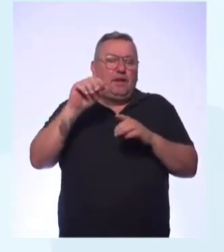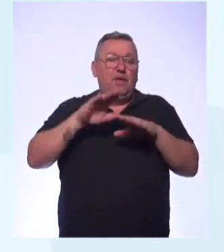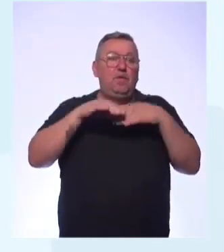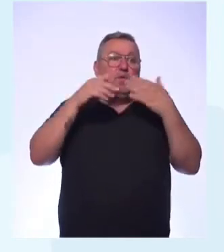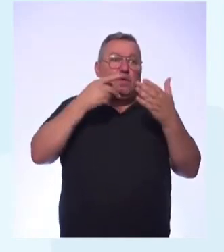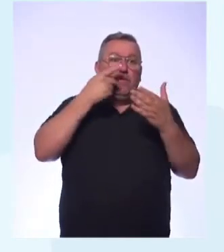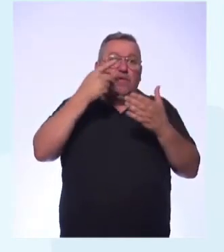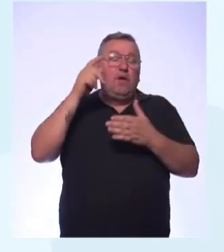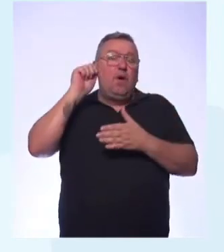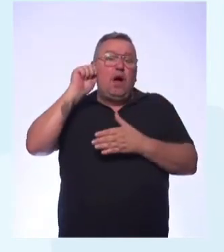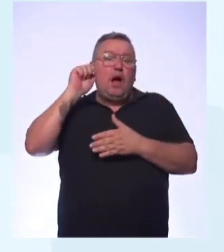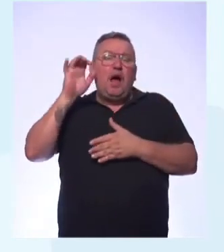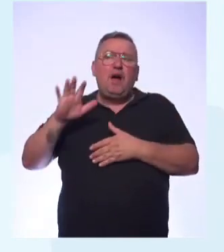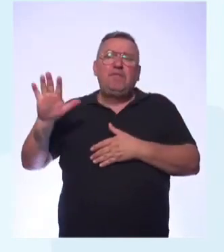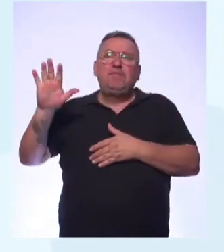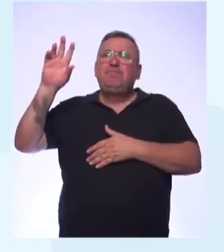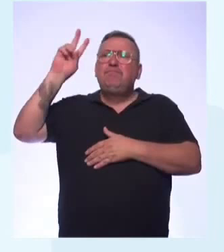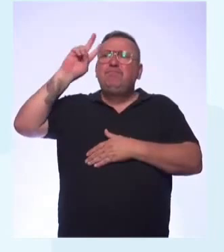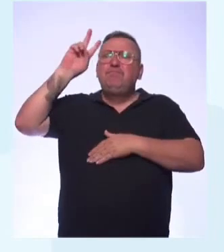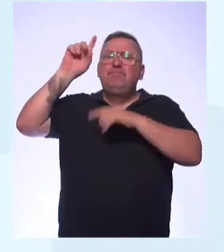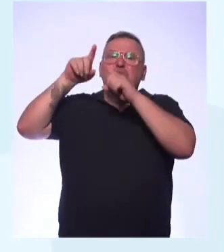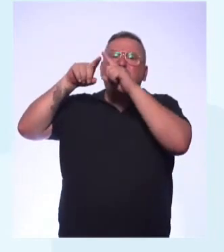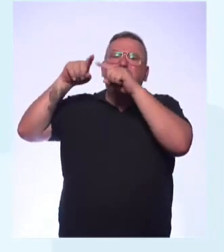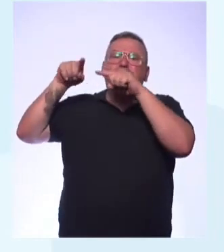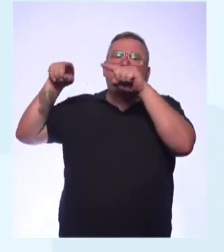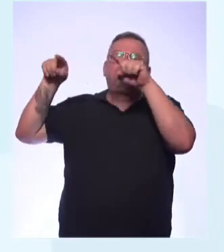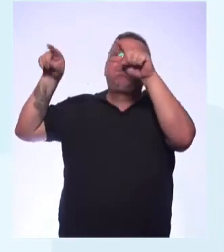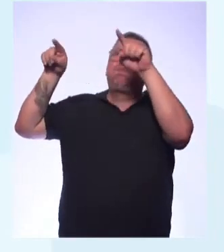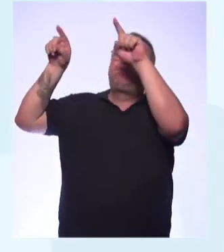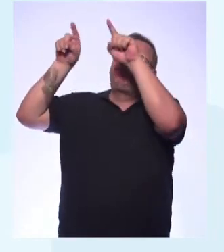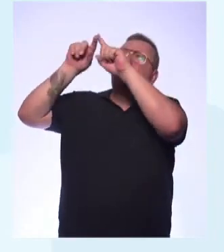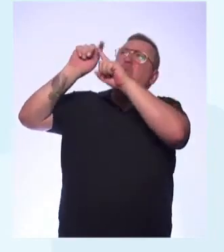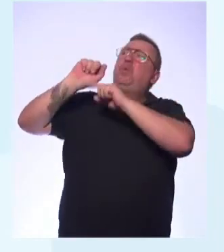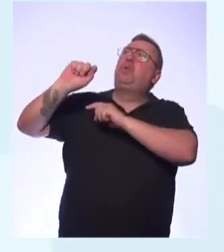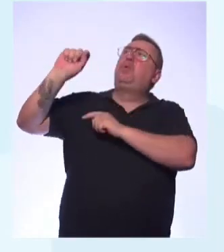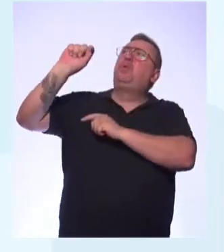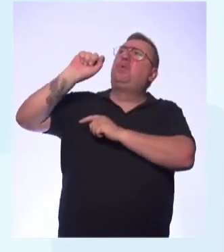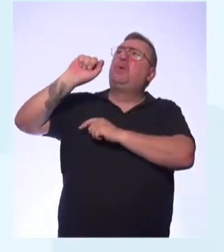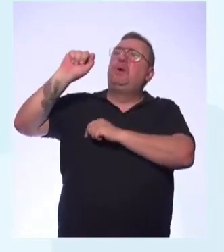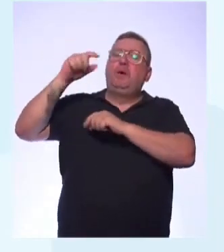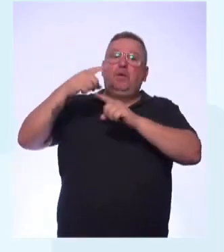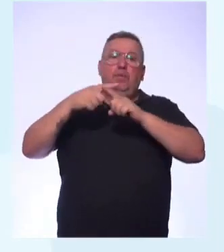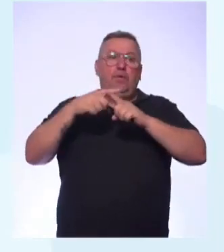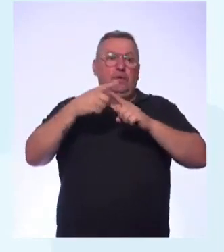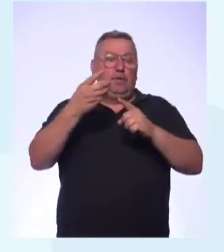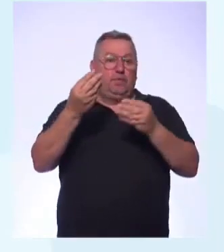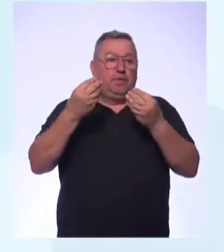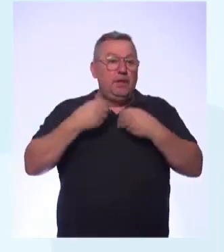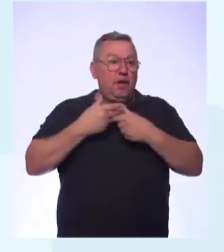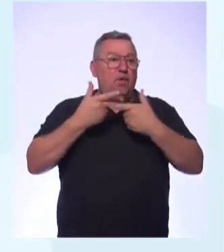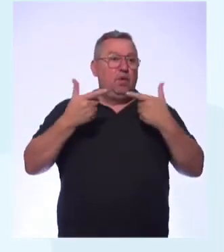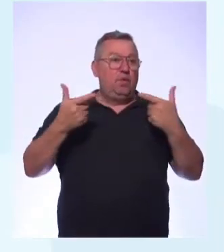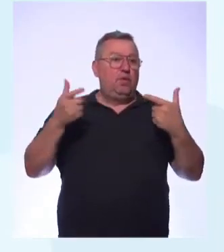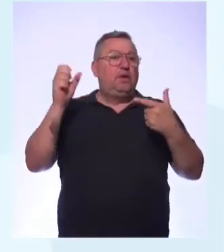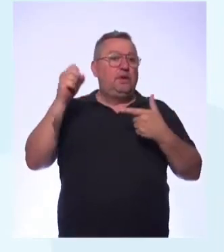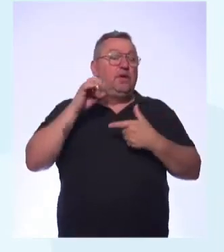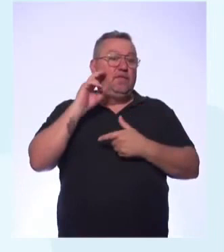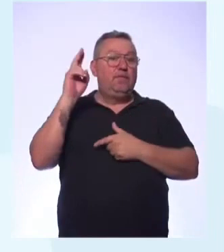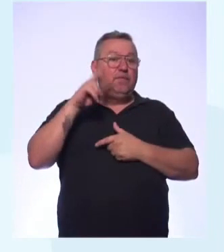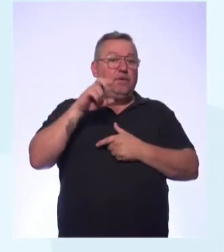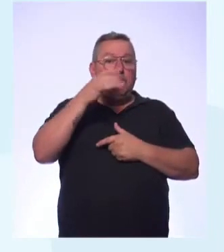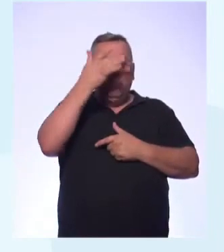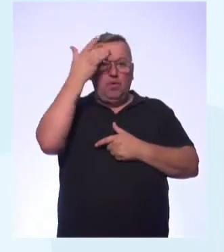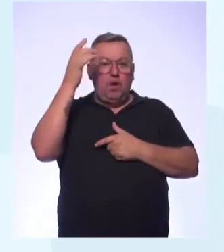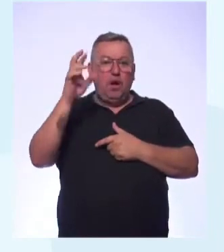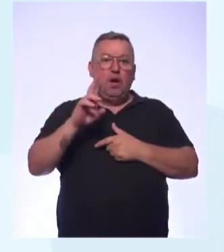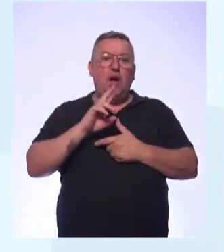assim, África, o que te lembra esse continente África, né? Porque a mim ele sempre me remete a alguma coisa. Vamos ver se alguém vai